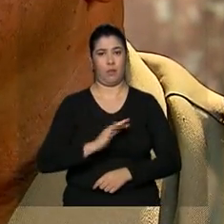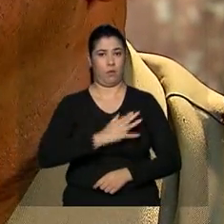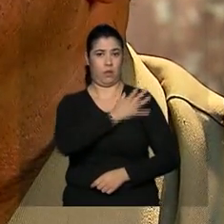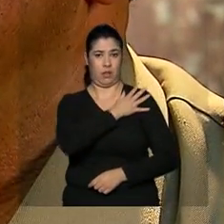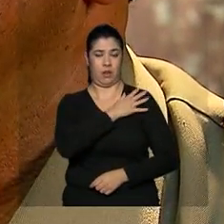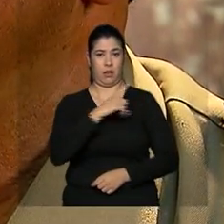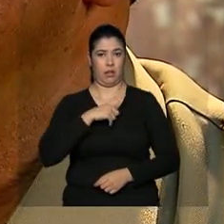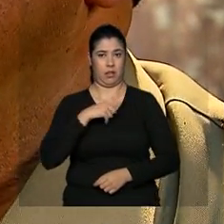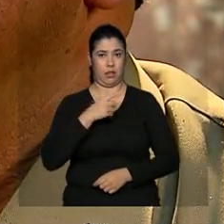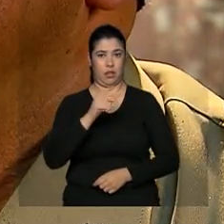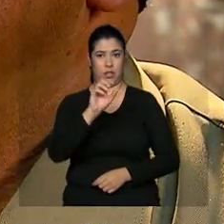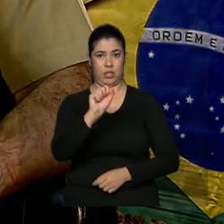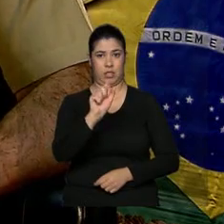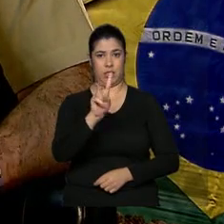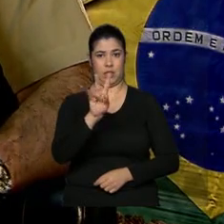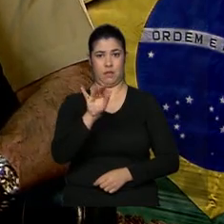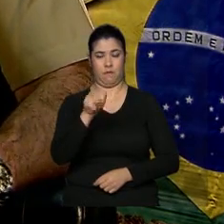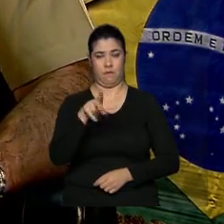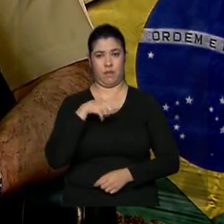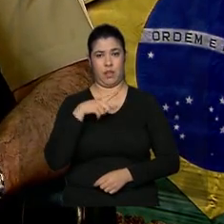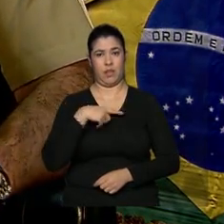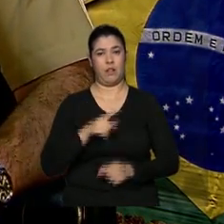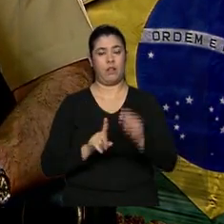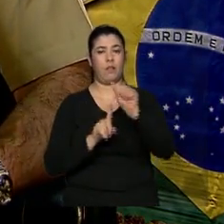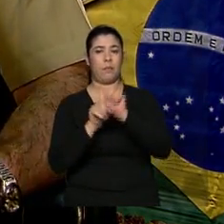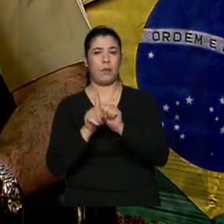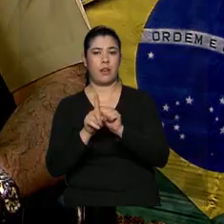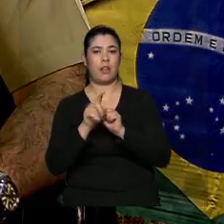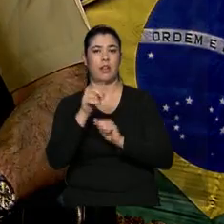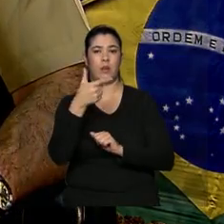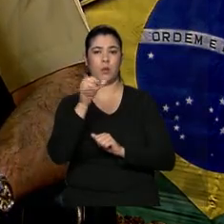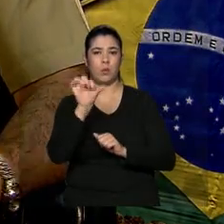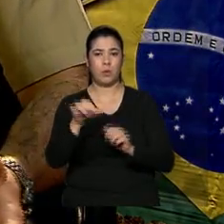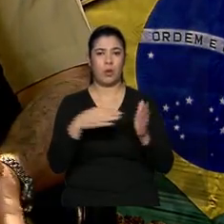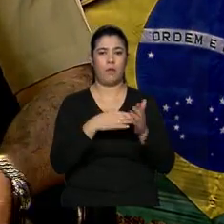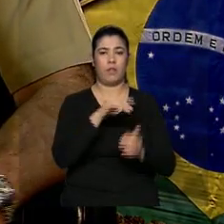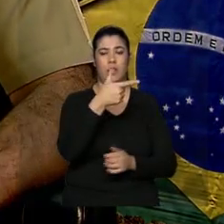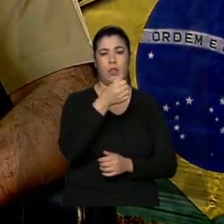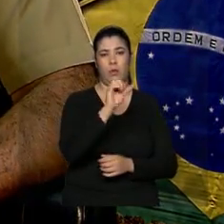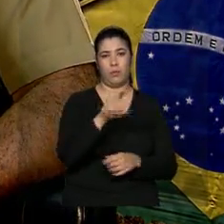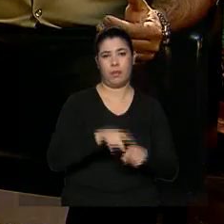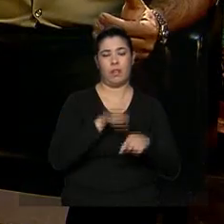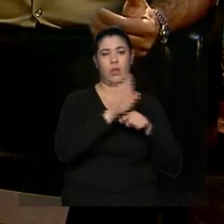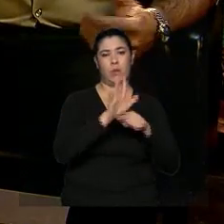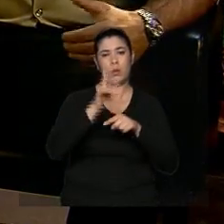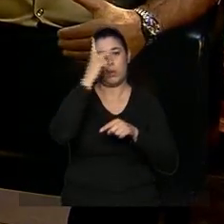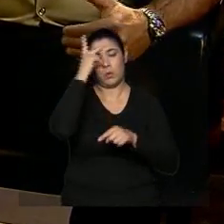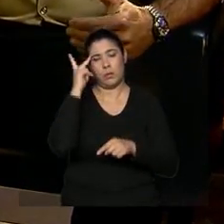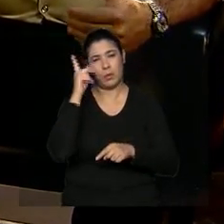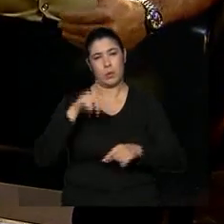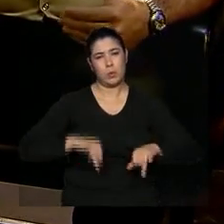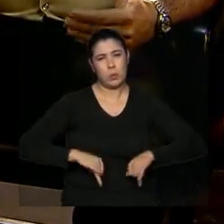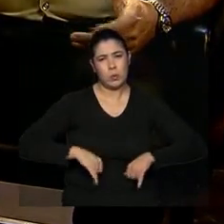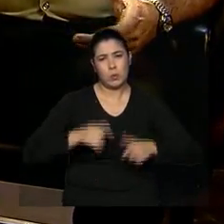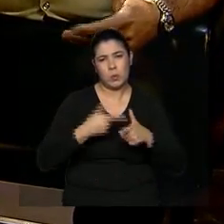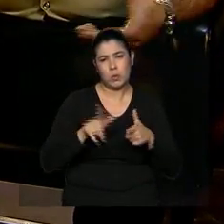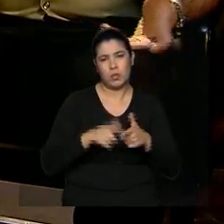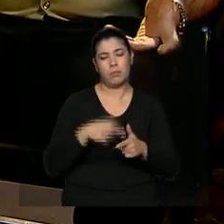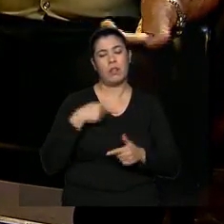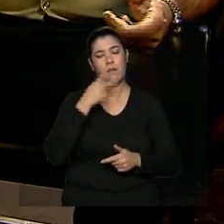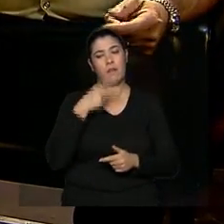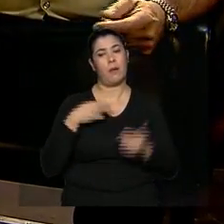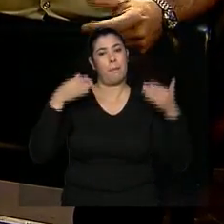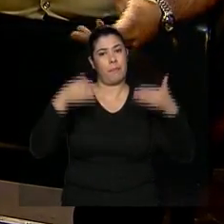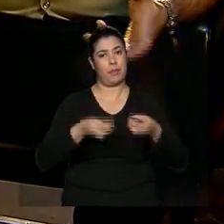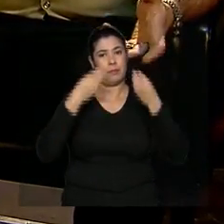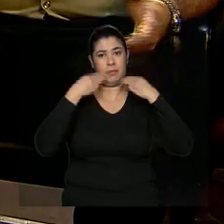Haiti de junho de 2009 a fevereiro de 2010 e ajudou a socorrer feridos no terremoto. Ele conta que participar da Força de